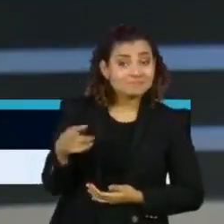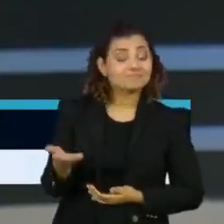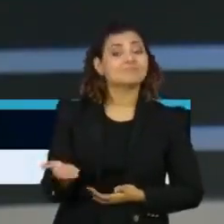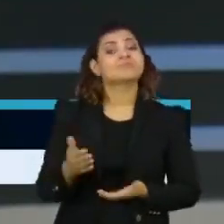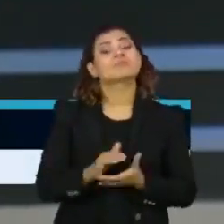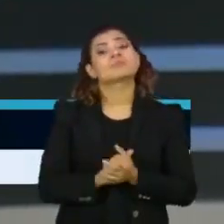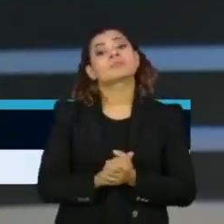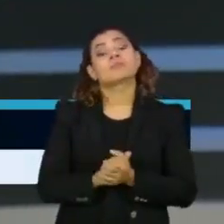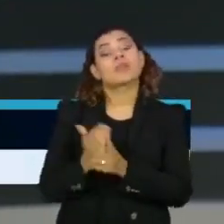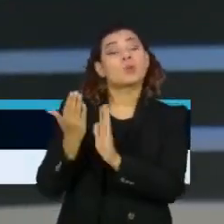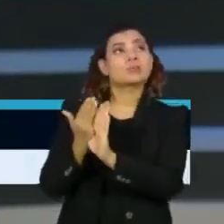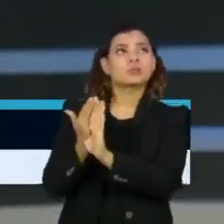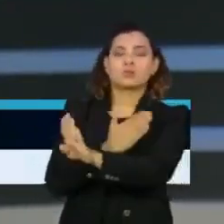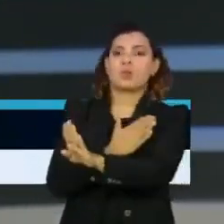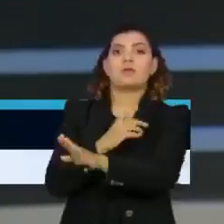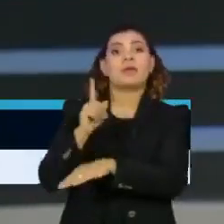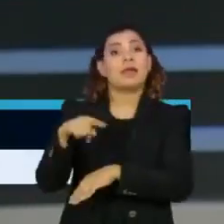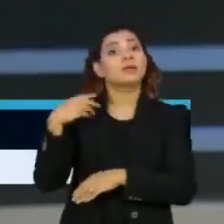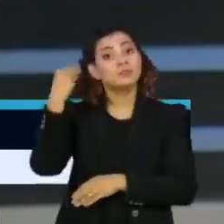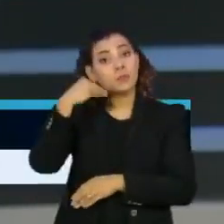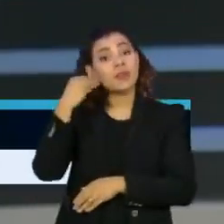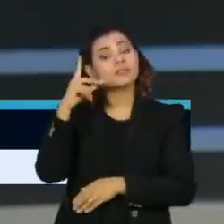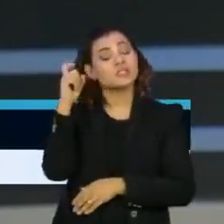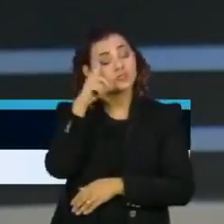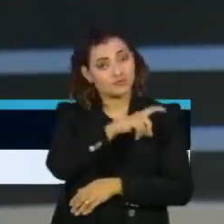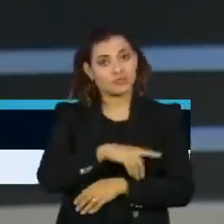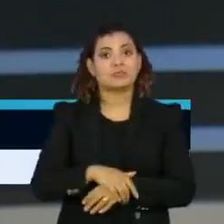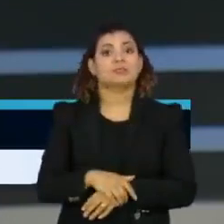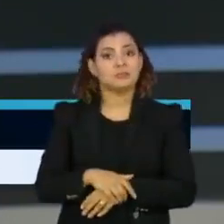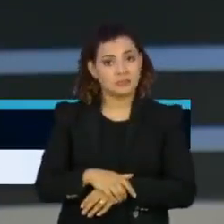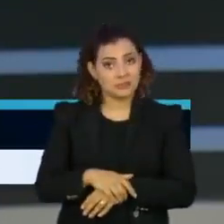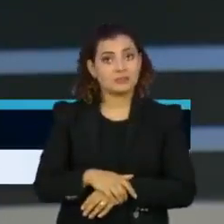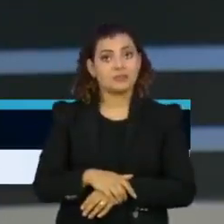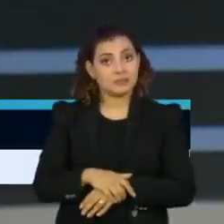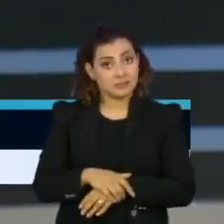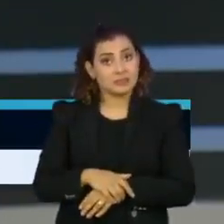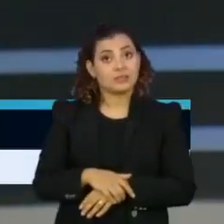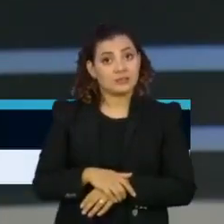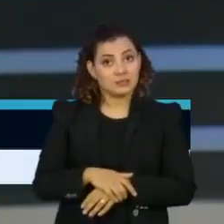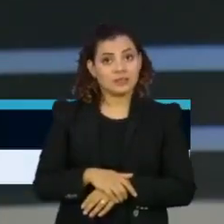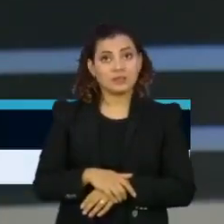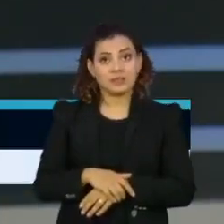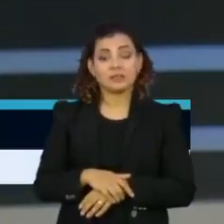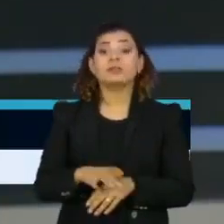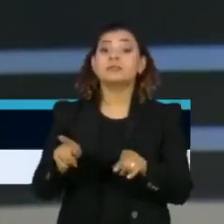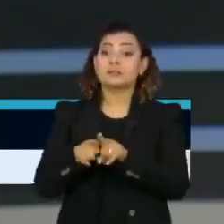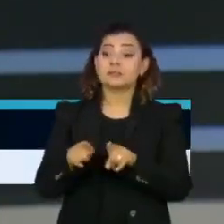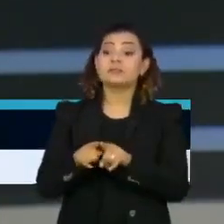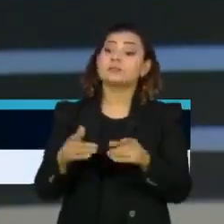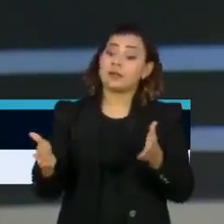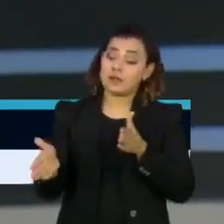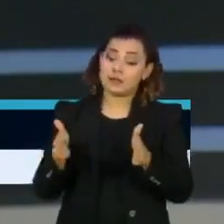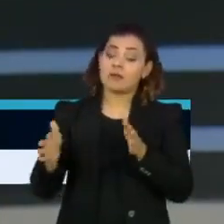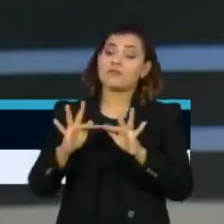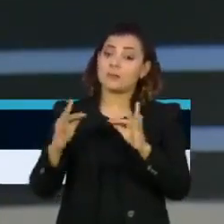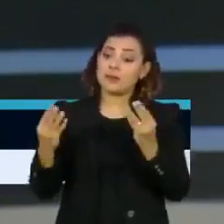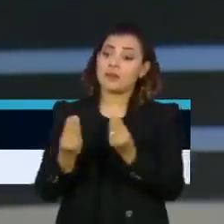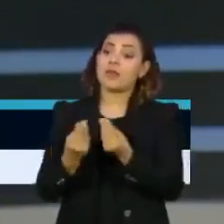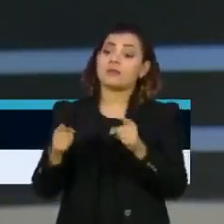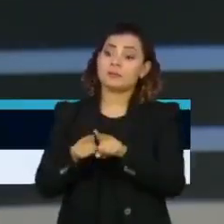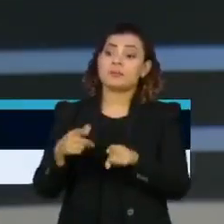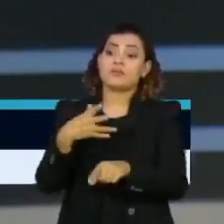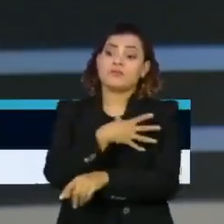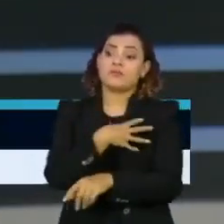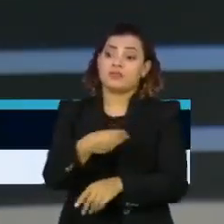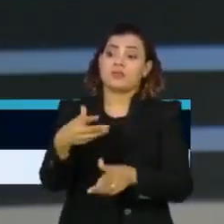o isolamento é uma experiência bastante difícil ela tava no hospital tava em casa e tem questões familiares a quem já teve